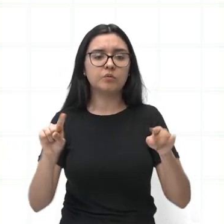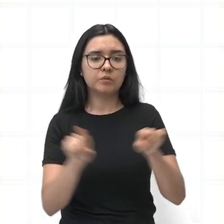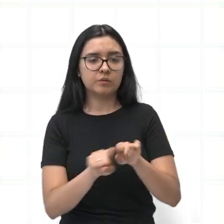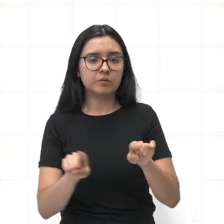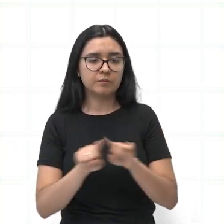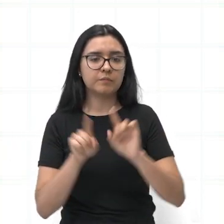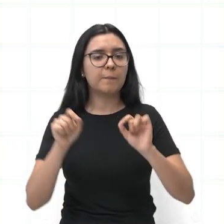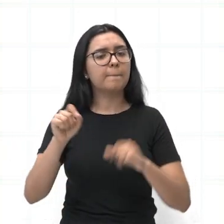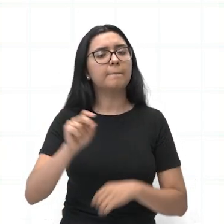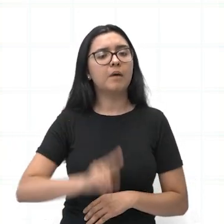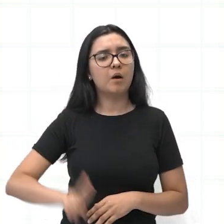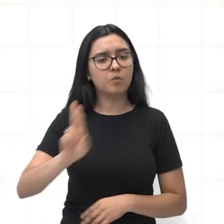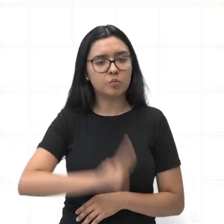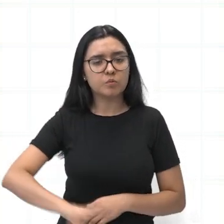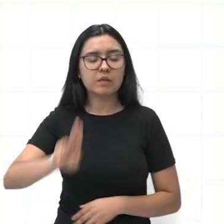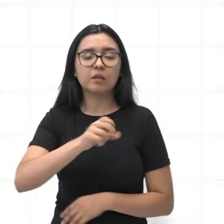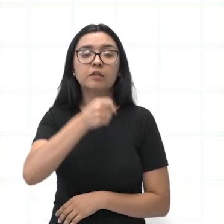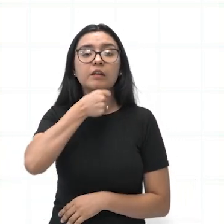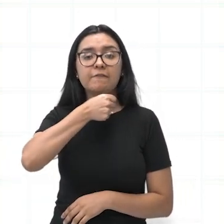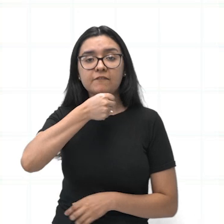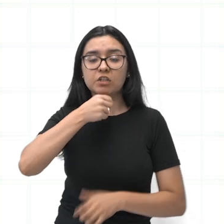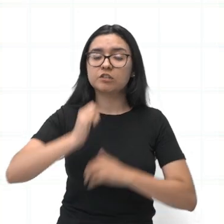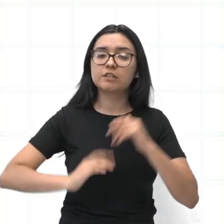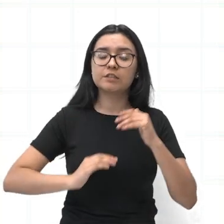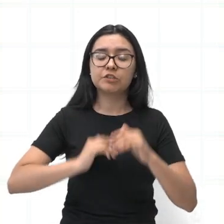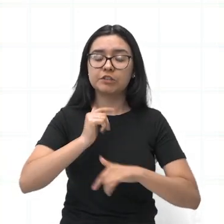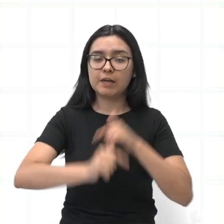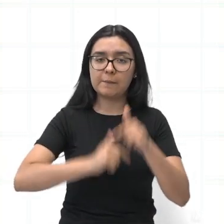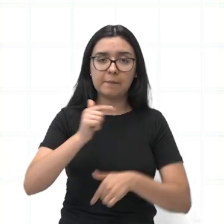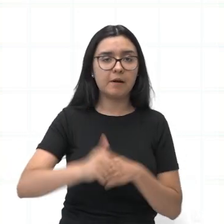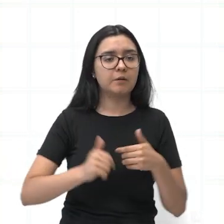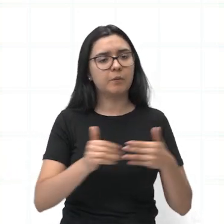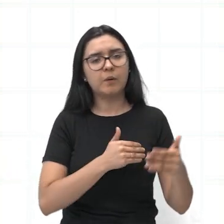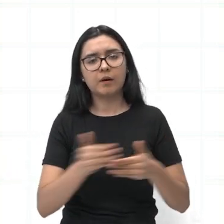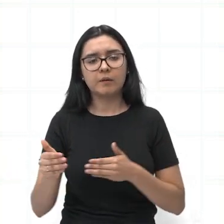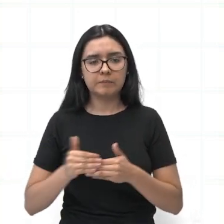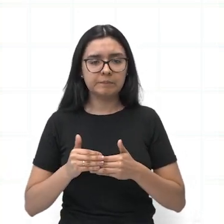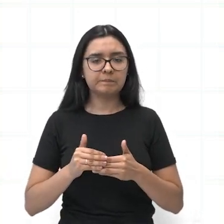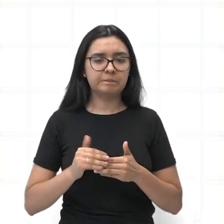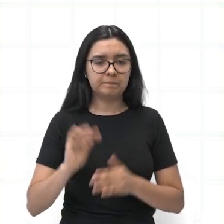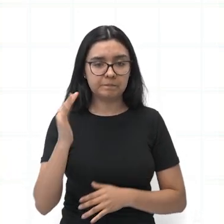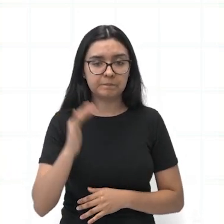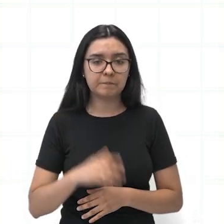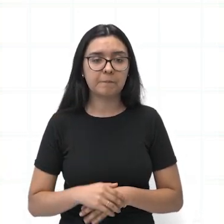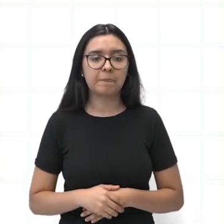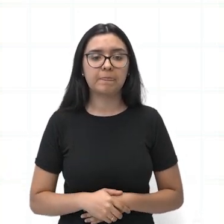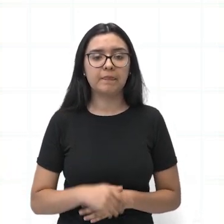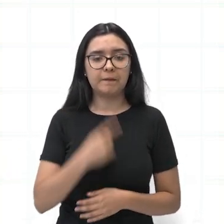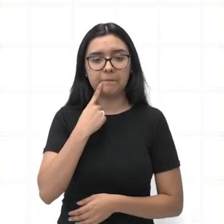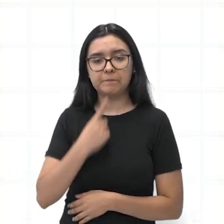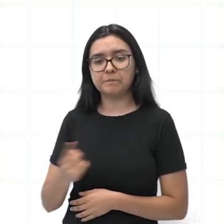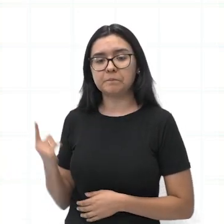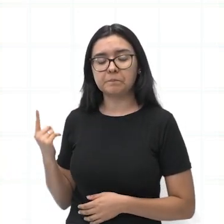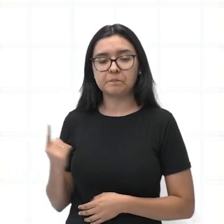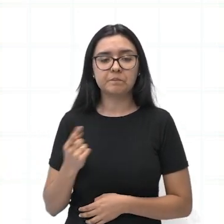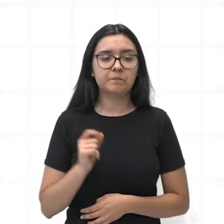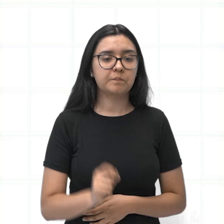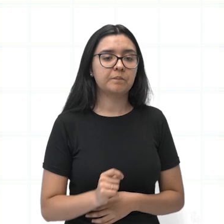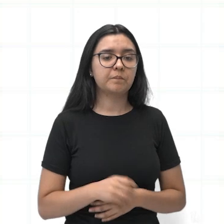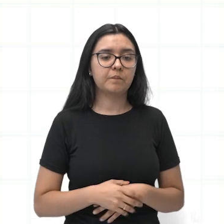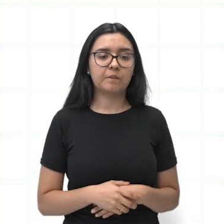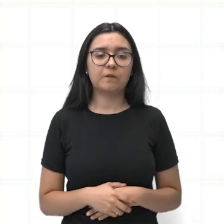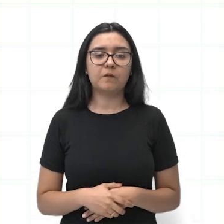muito usada em entrevistas de emprego, em qualquer situação, tá? What you do? What